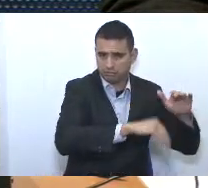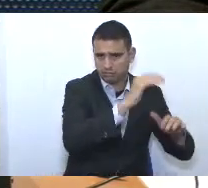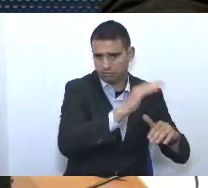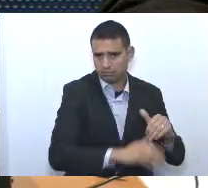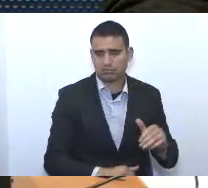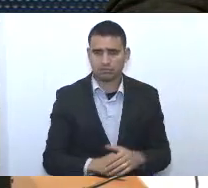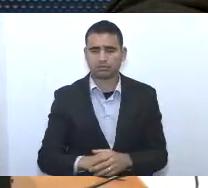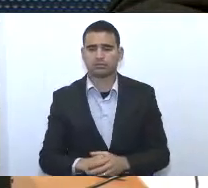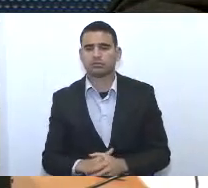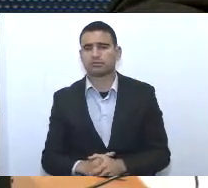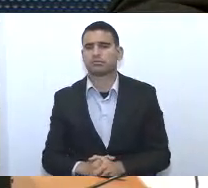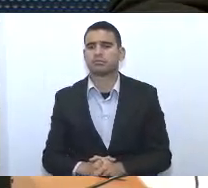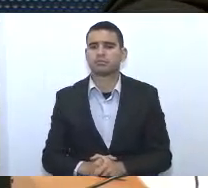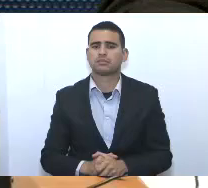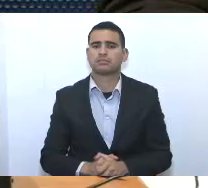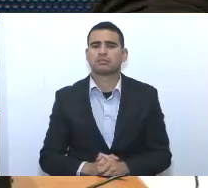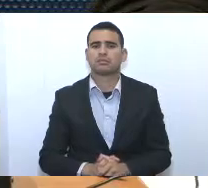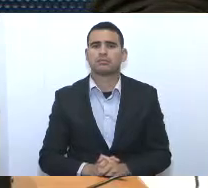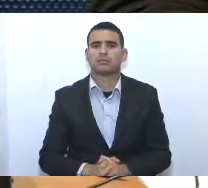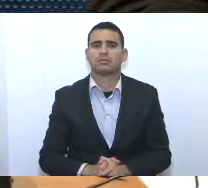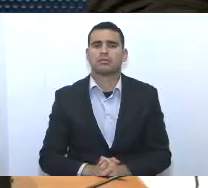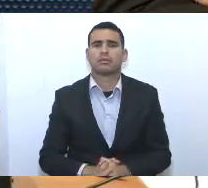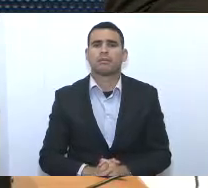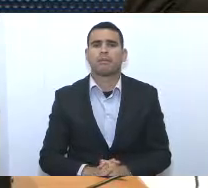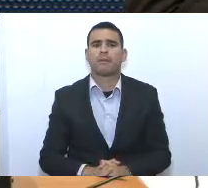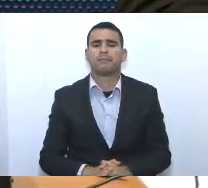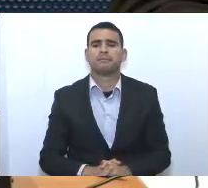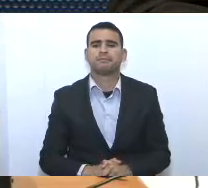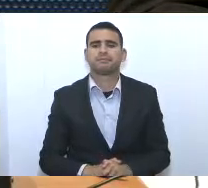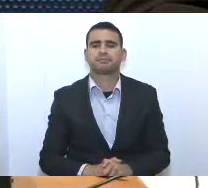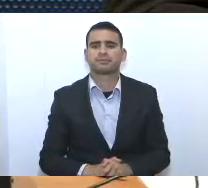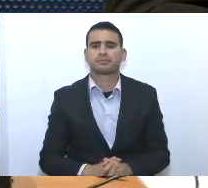32,60% que são de honorários advocatícios e